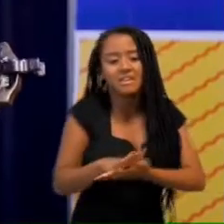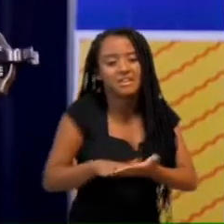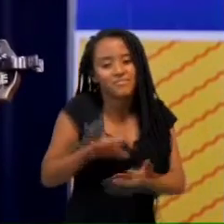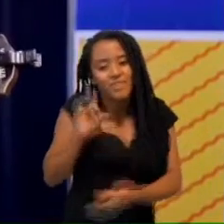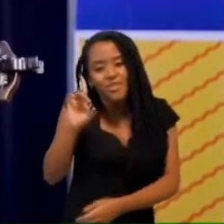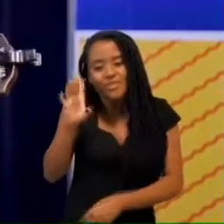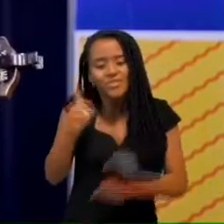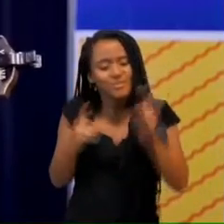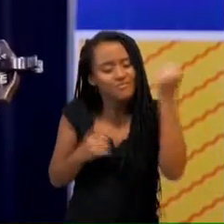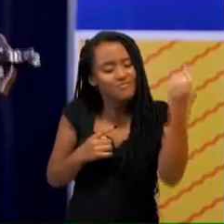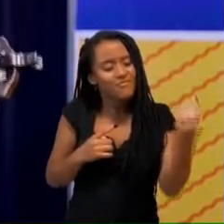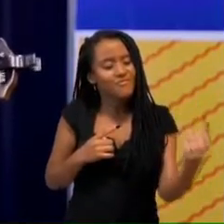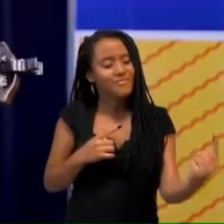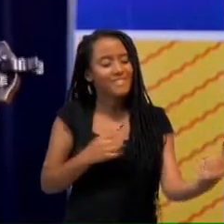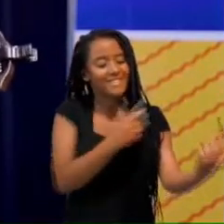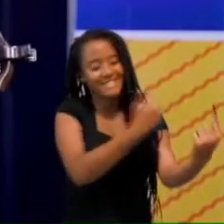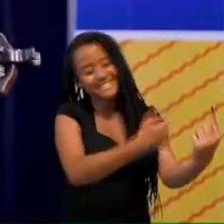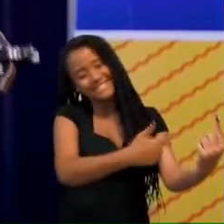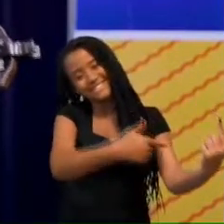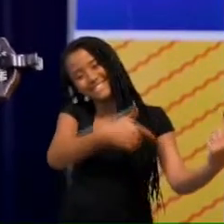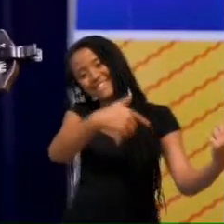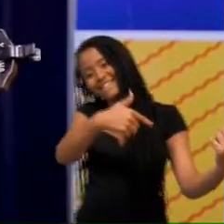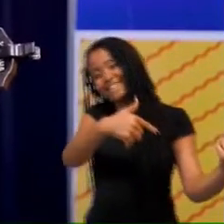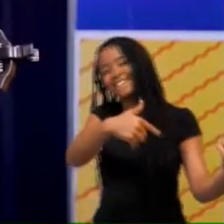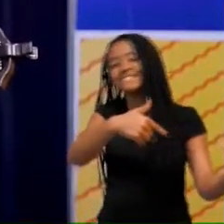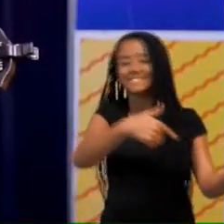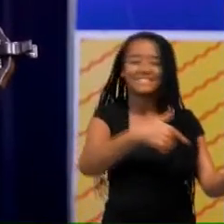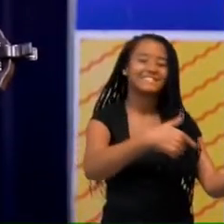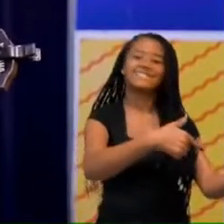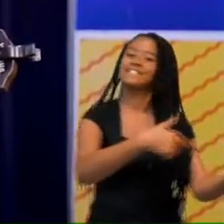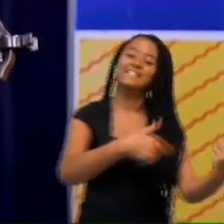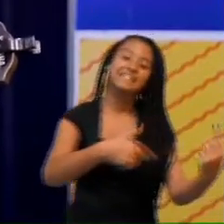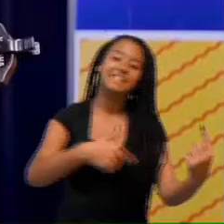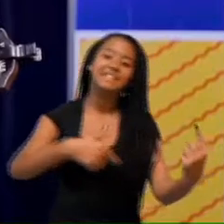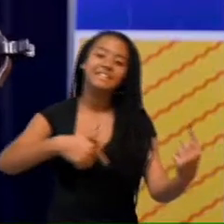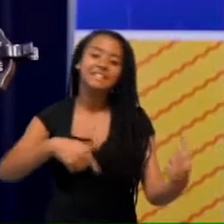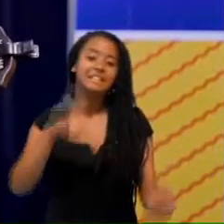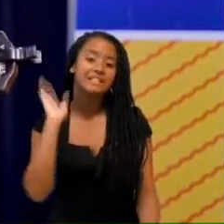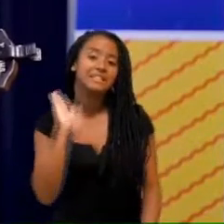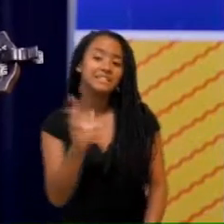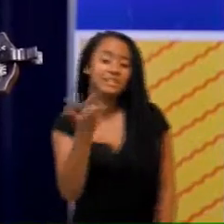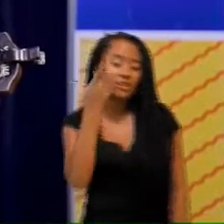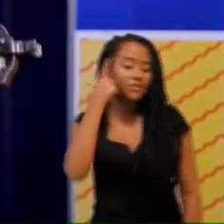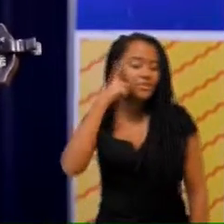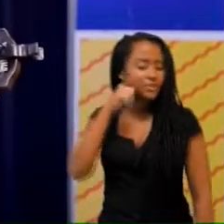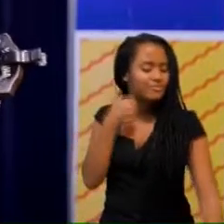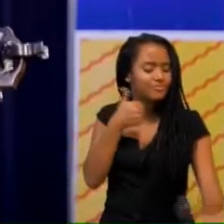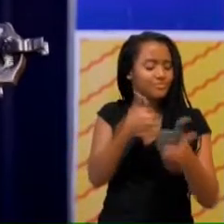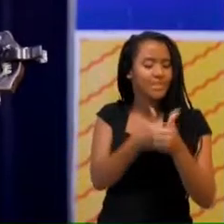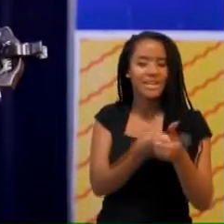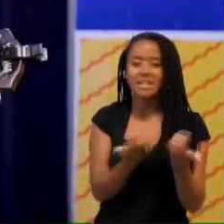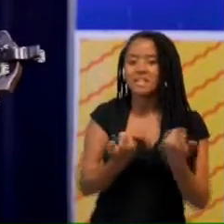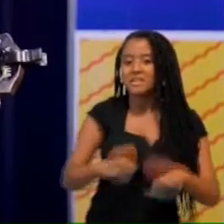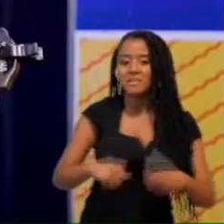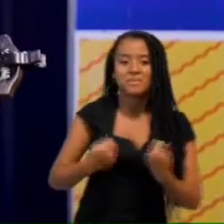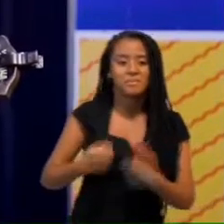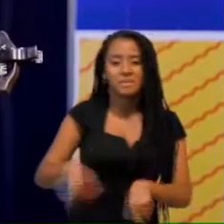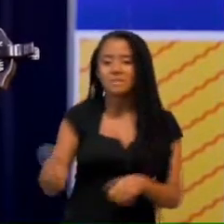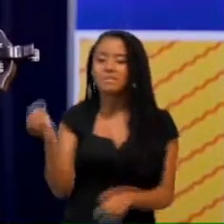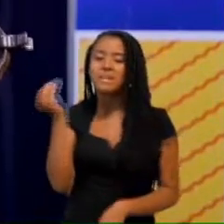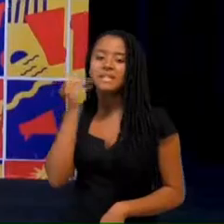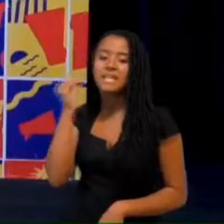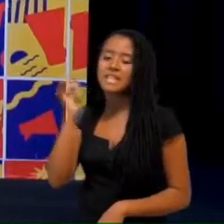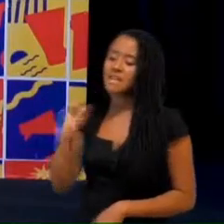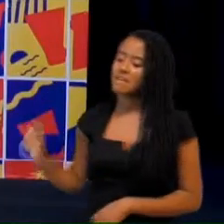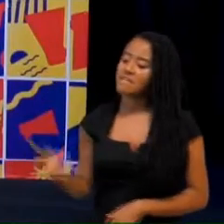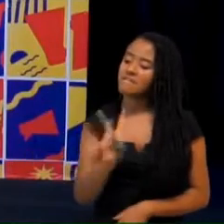além de você sorrindo assim de graça já me ganhou oh nem preciso mais tentar